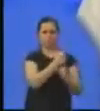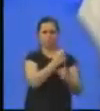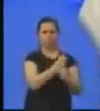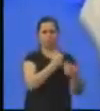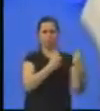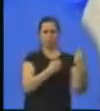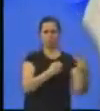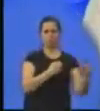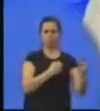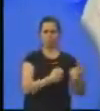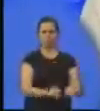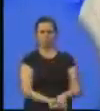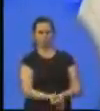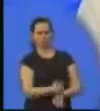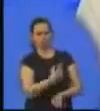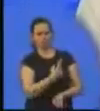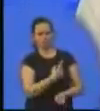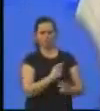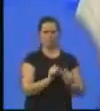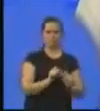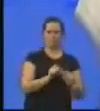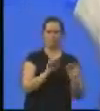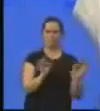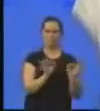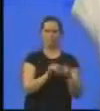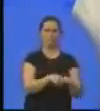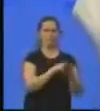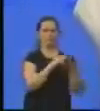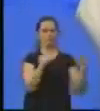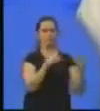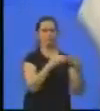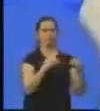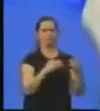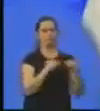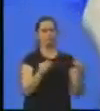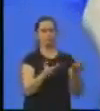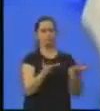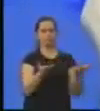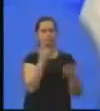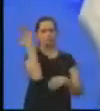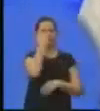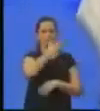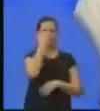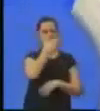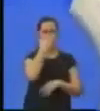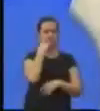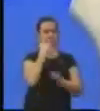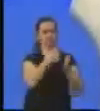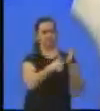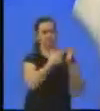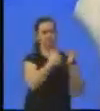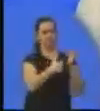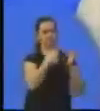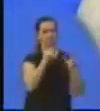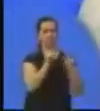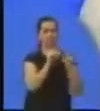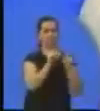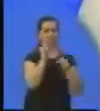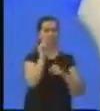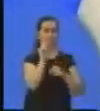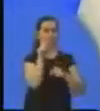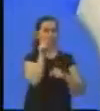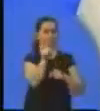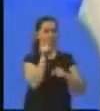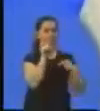o teu gráfico vai ficar estranho, porque quando você multiplicou por 2, sumiram algumas coisas parciais, ali você não enxerga o desenho. Então o que você vai fazer? Você